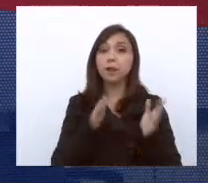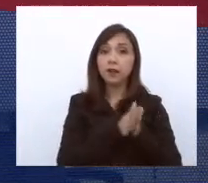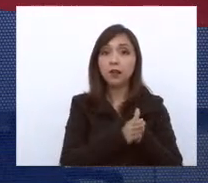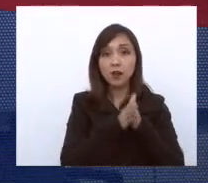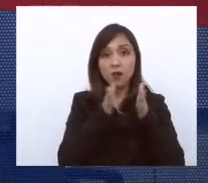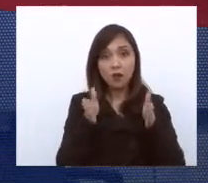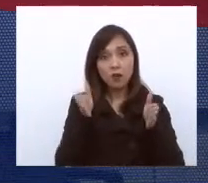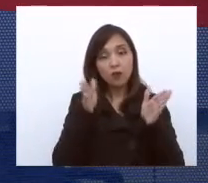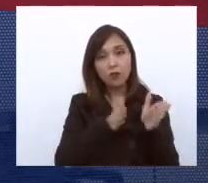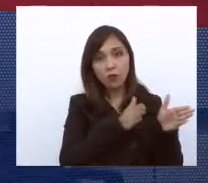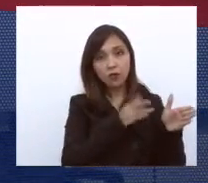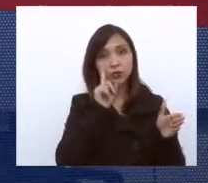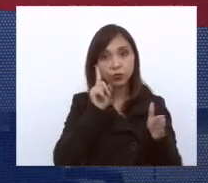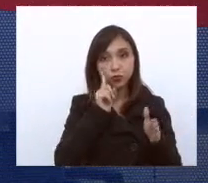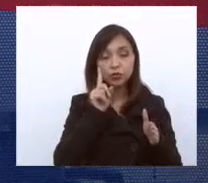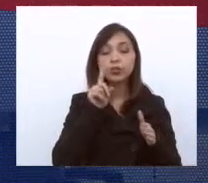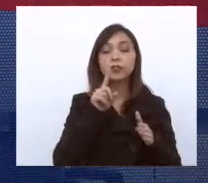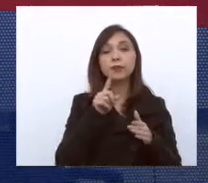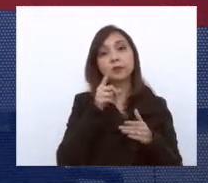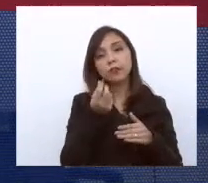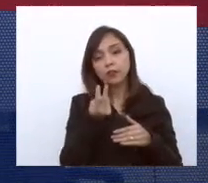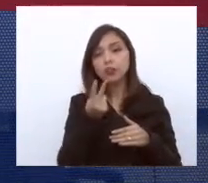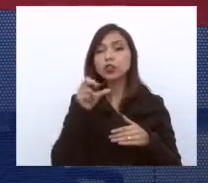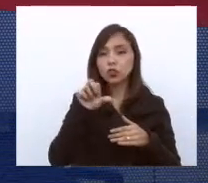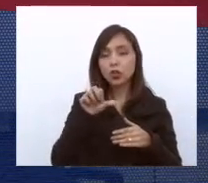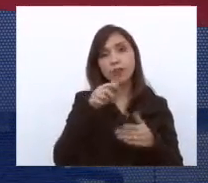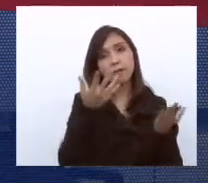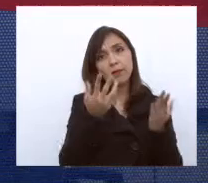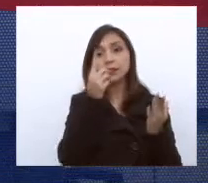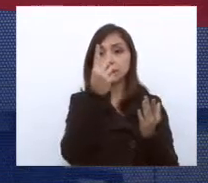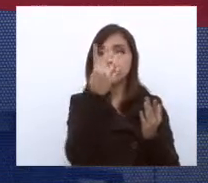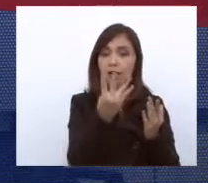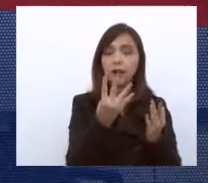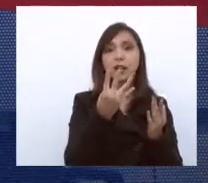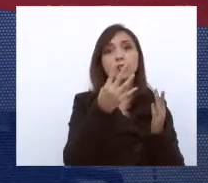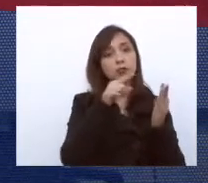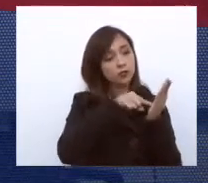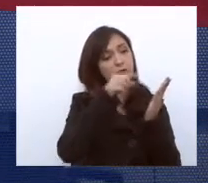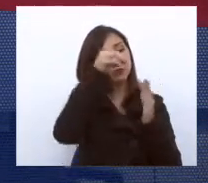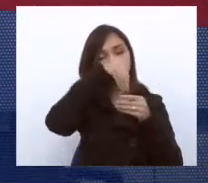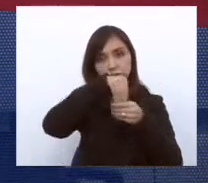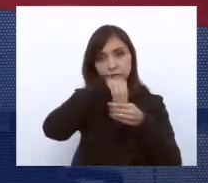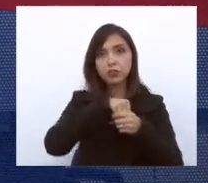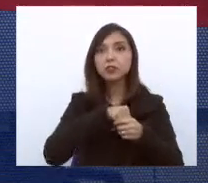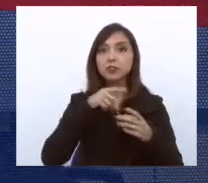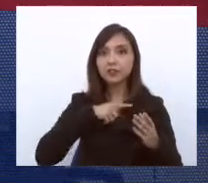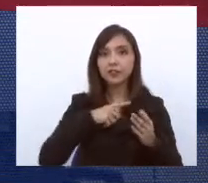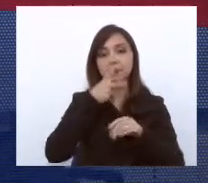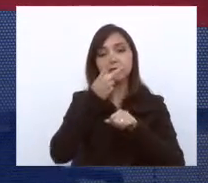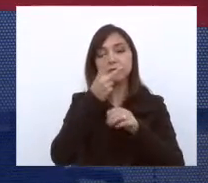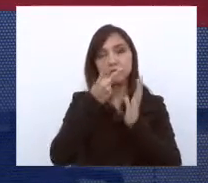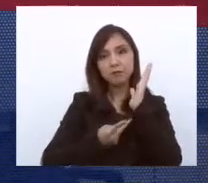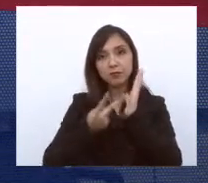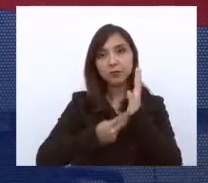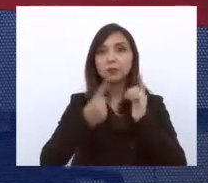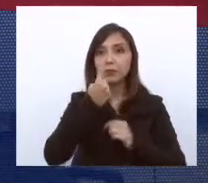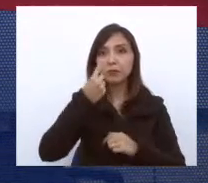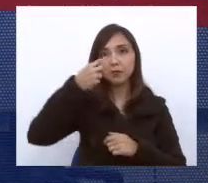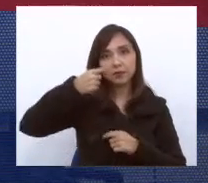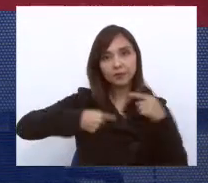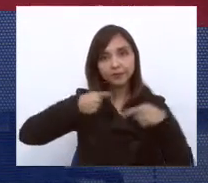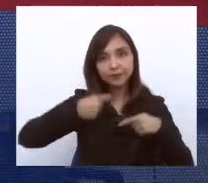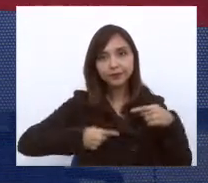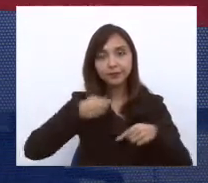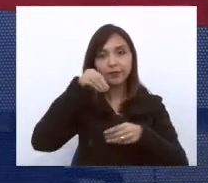do dia, são 29 itens, porém 15 estão sem parecer, então 14 ficam aptos à votação, entre eles aqui um projeto em primeira discussão e